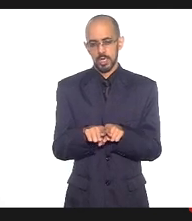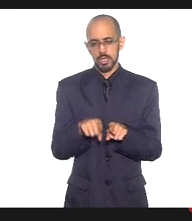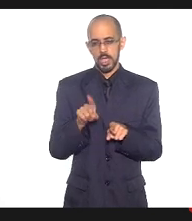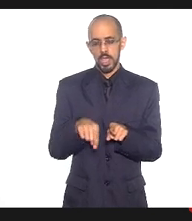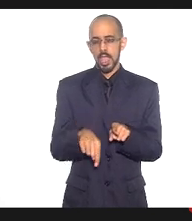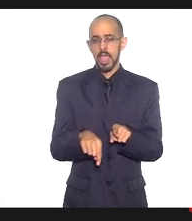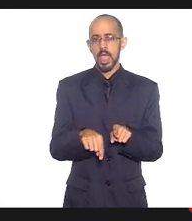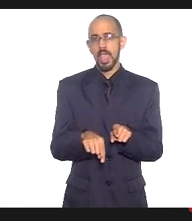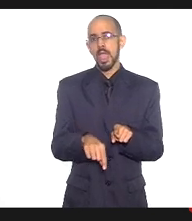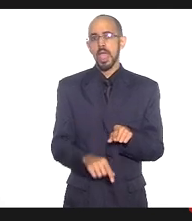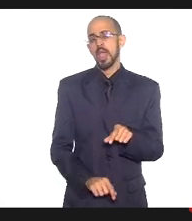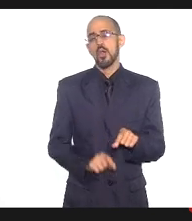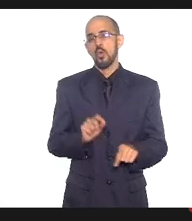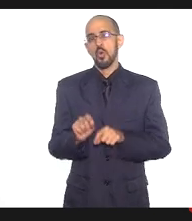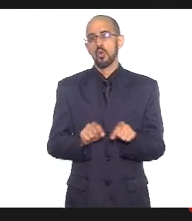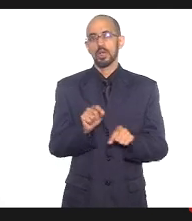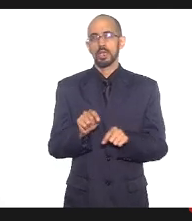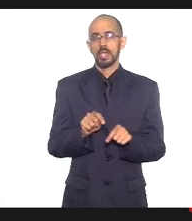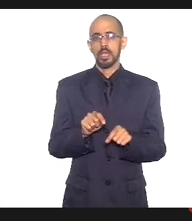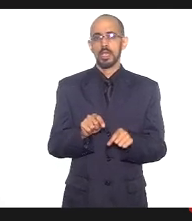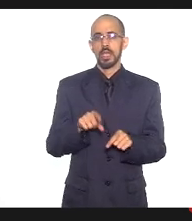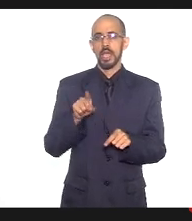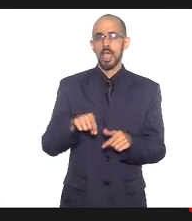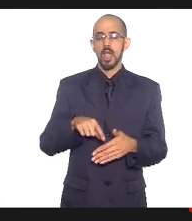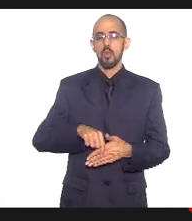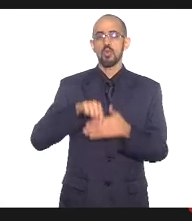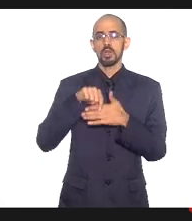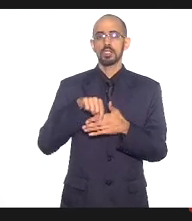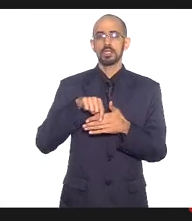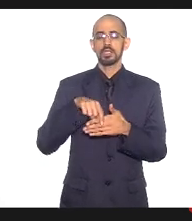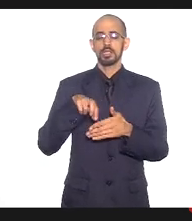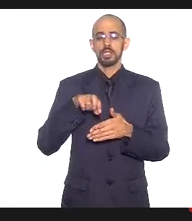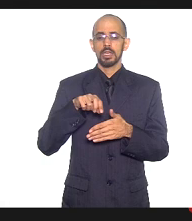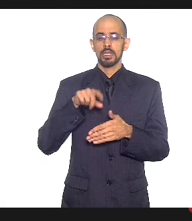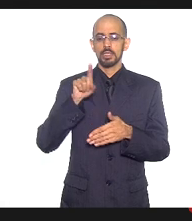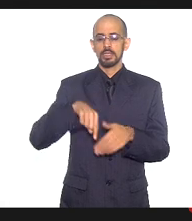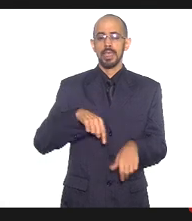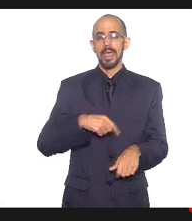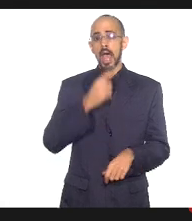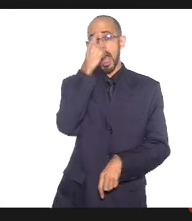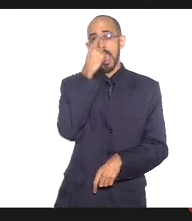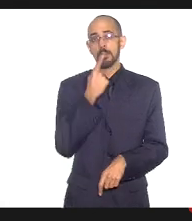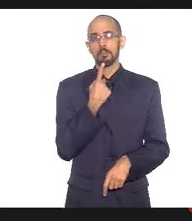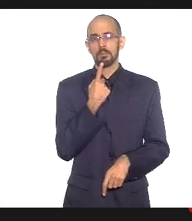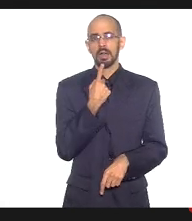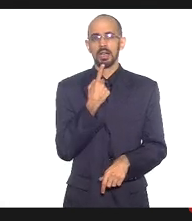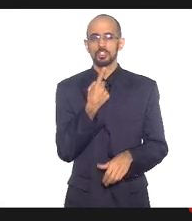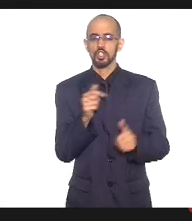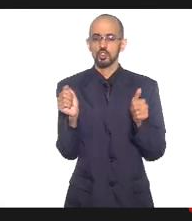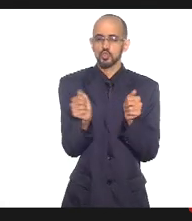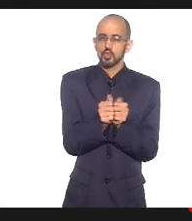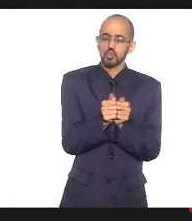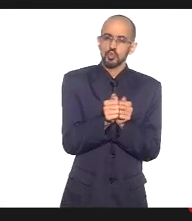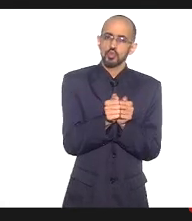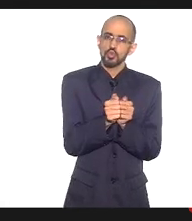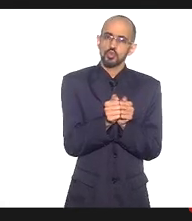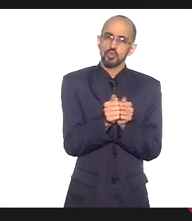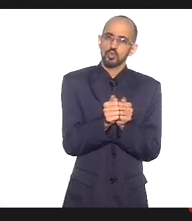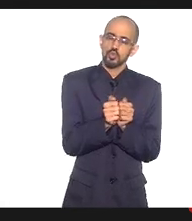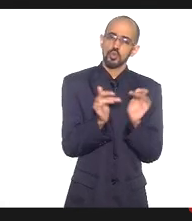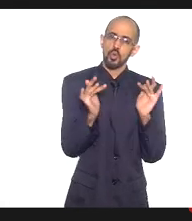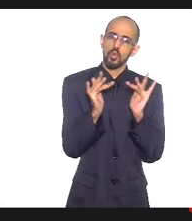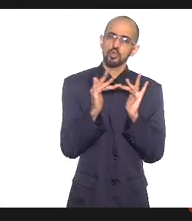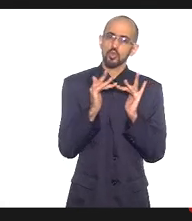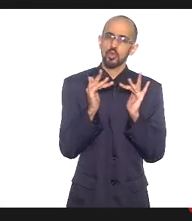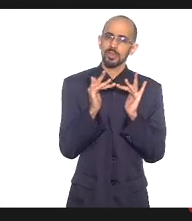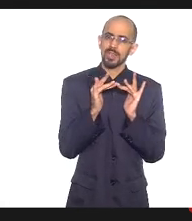como a face do consórcio e das consorciadas perante essas interações com agentes